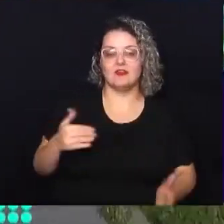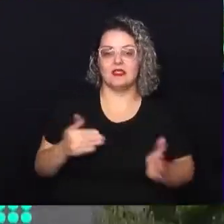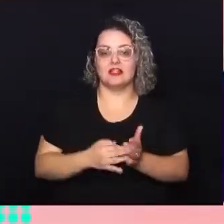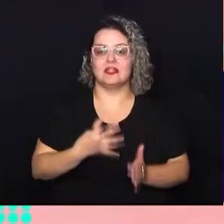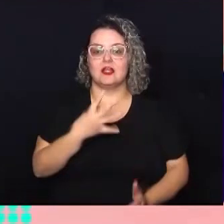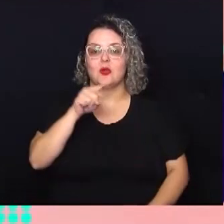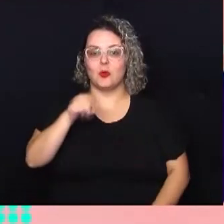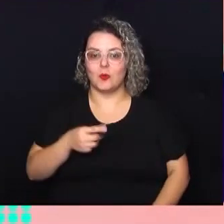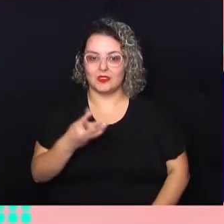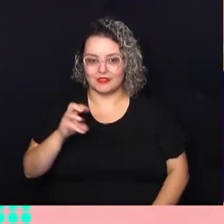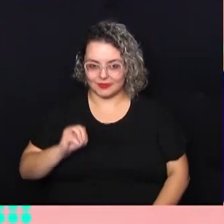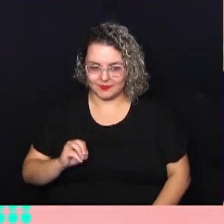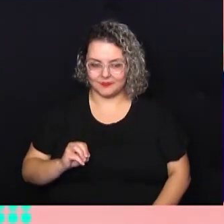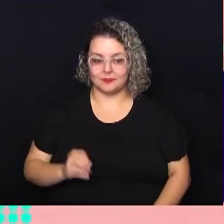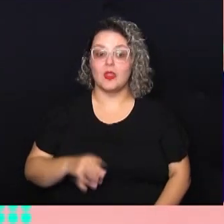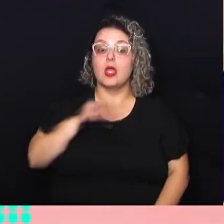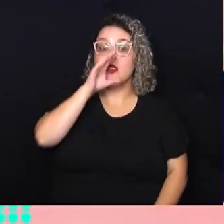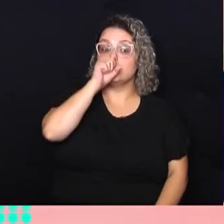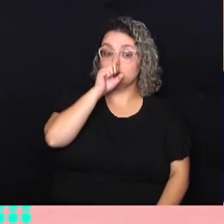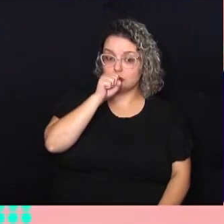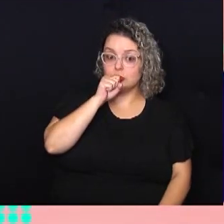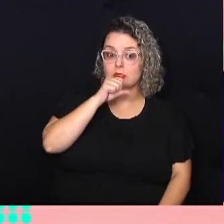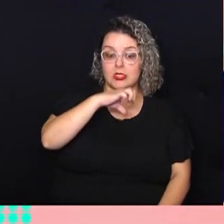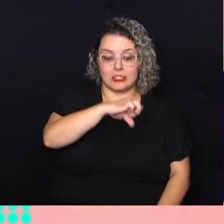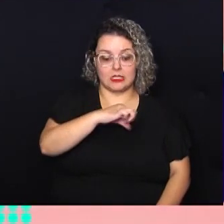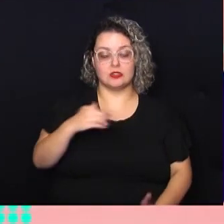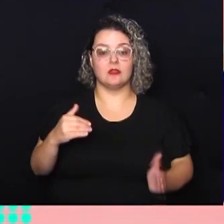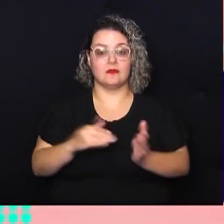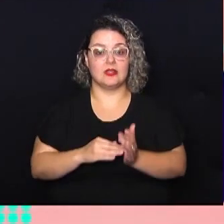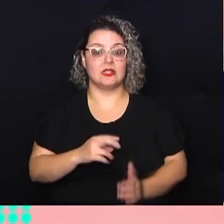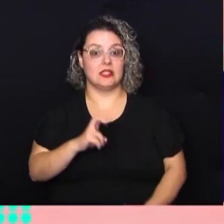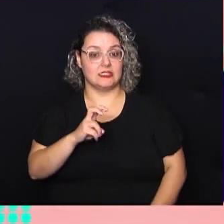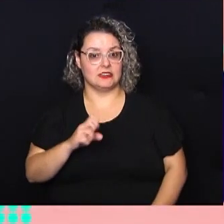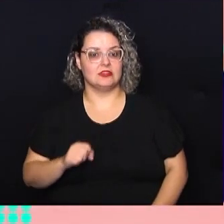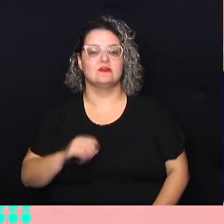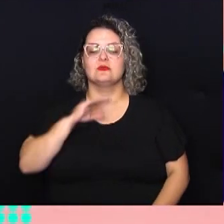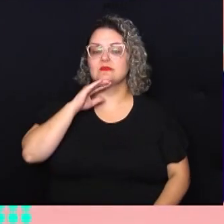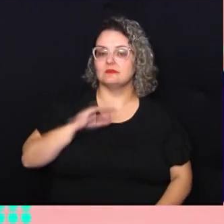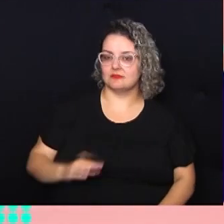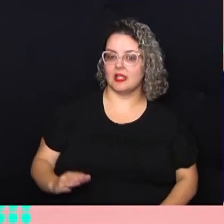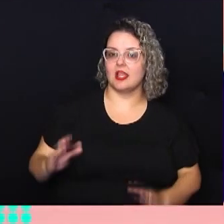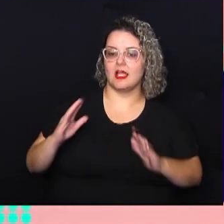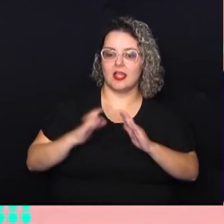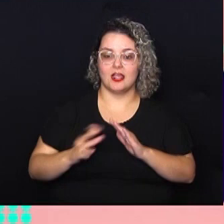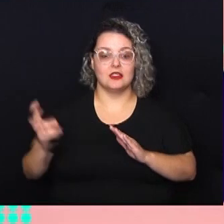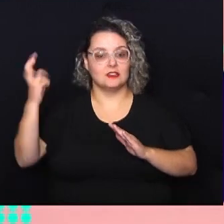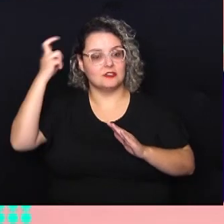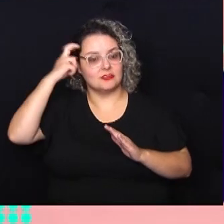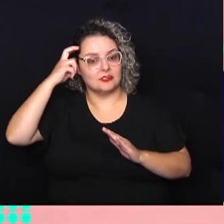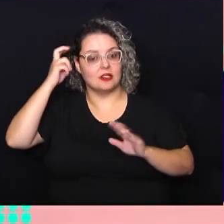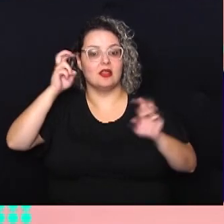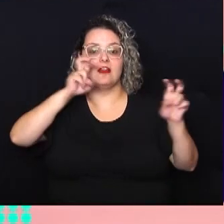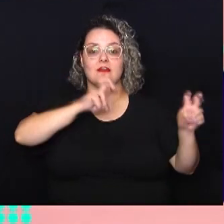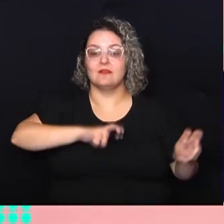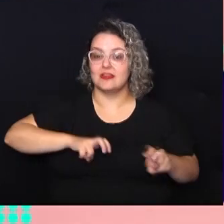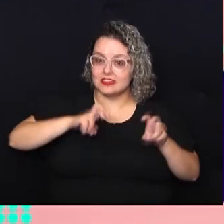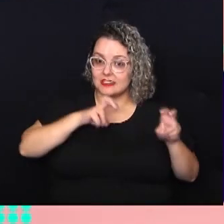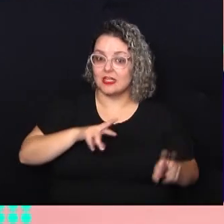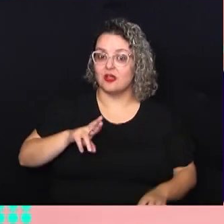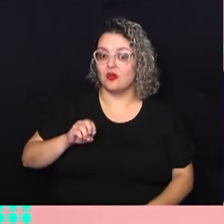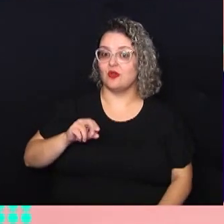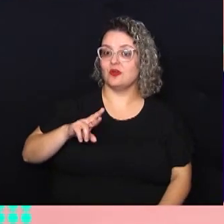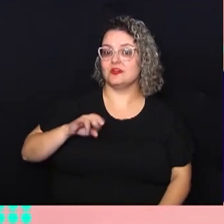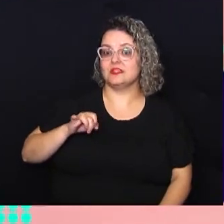da tarde. No sábado, das 9 às 5 da tarde, Casa de Cultura Fazenda Roseira realiza encontros